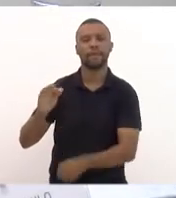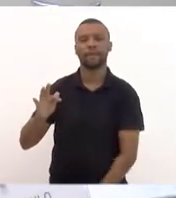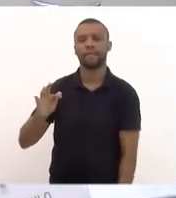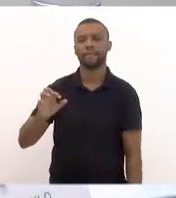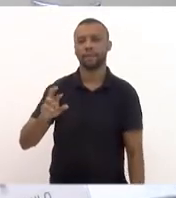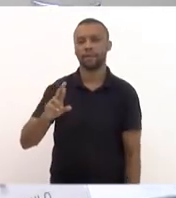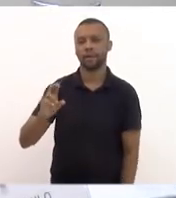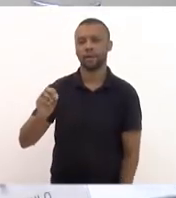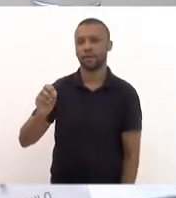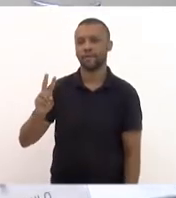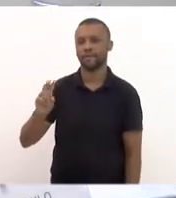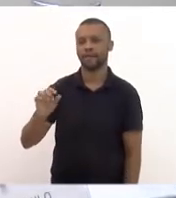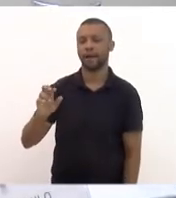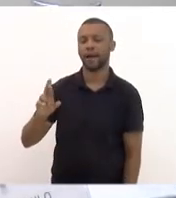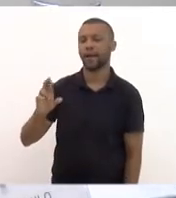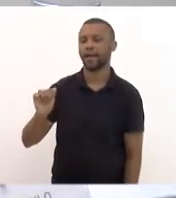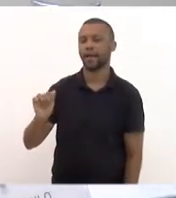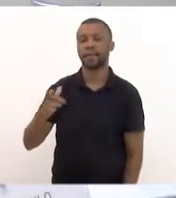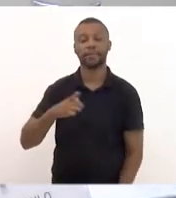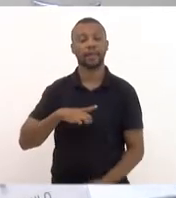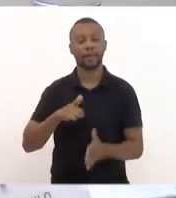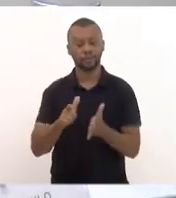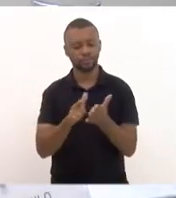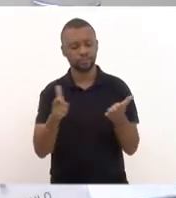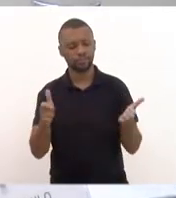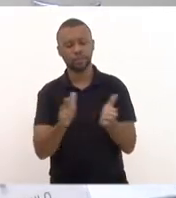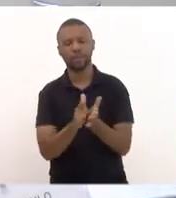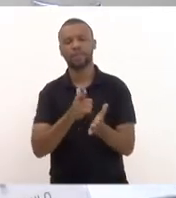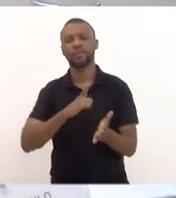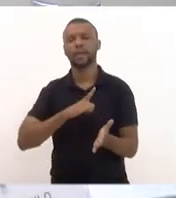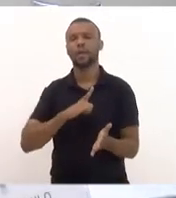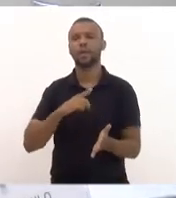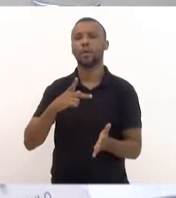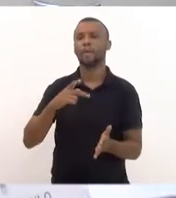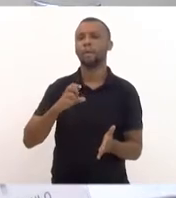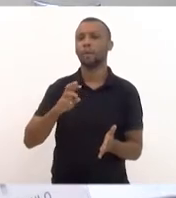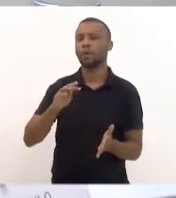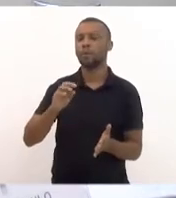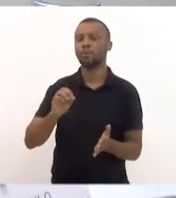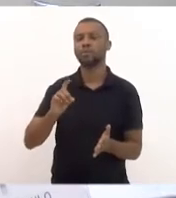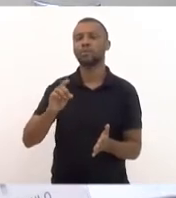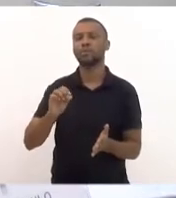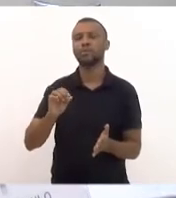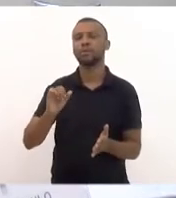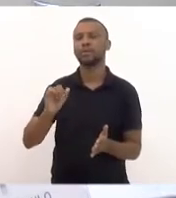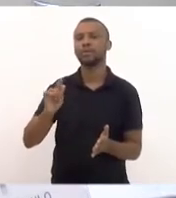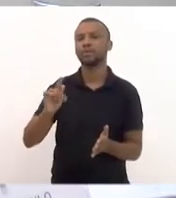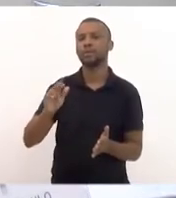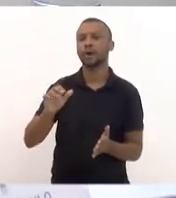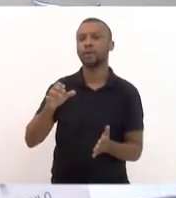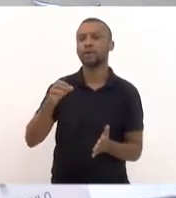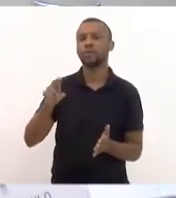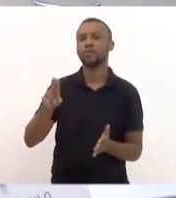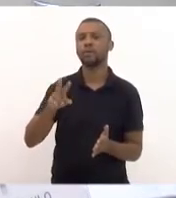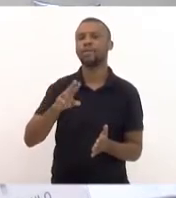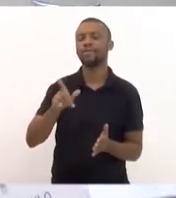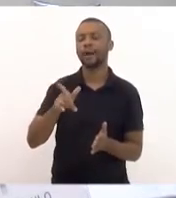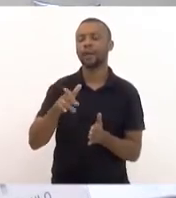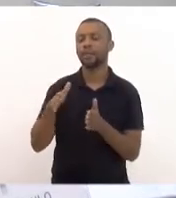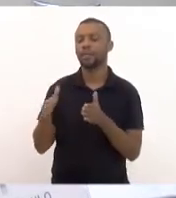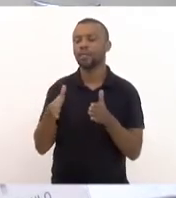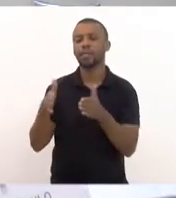Porto do Açu vai escoar para o Espírito Santo. Ali tinha que cortar estruturalmente todo, sim, o Estado e